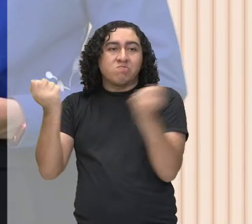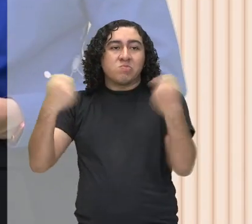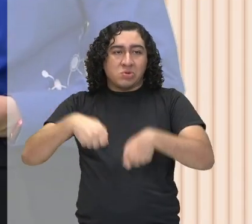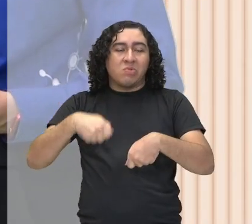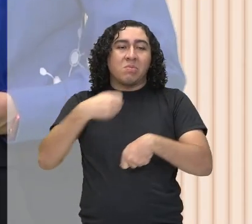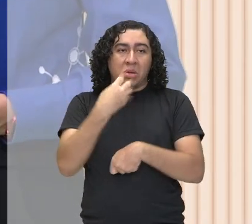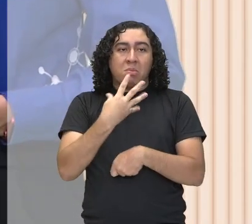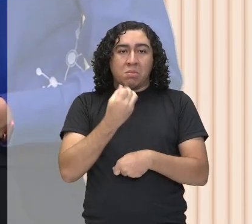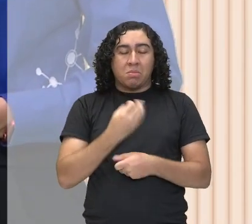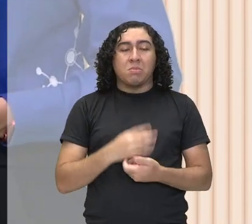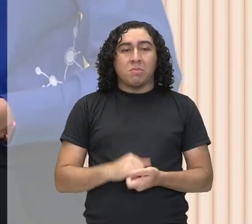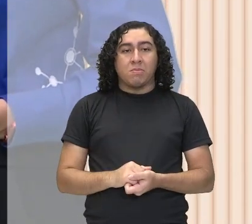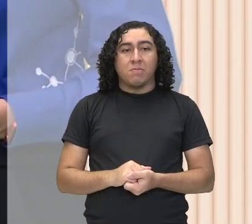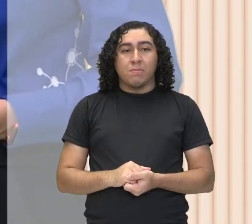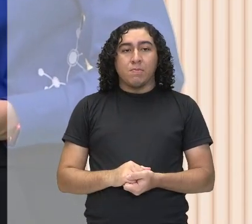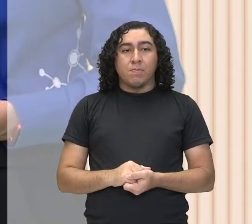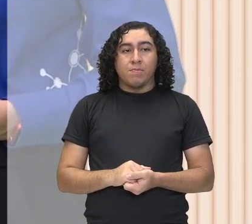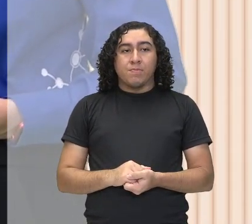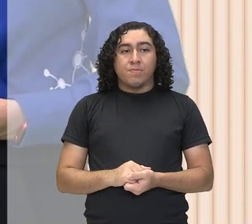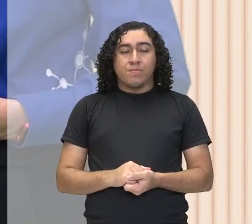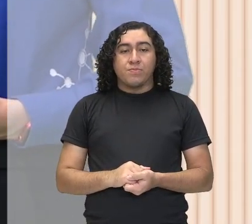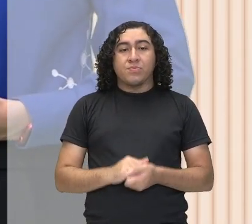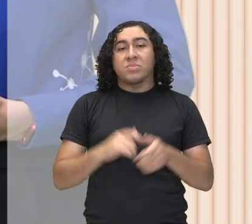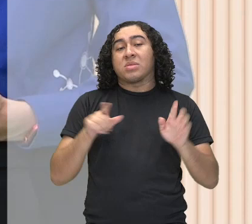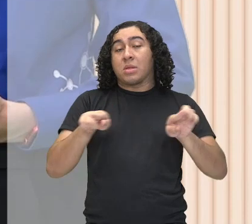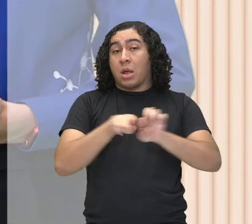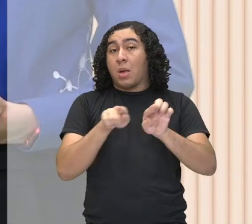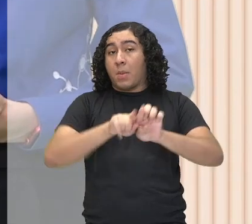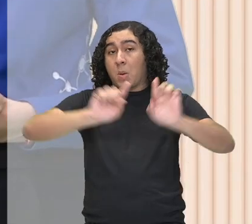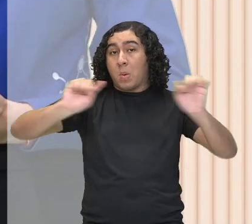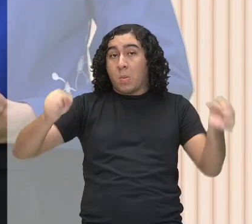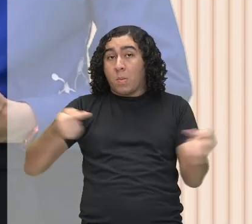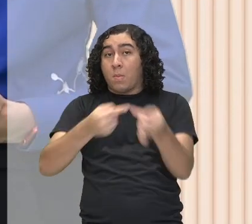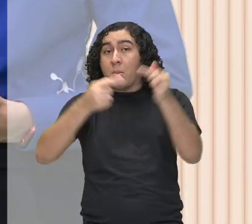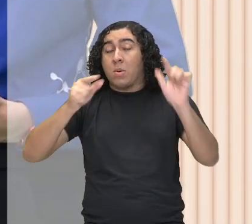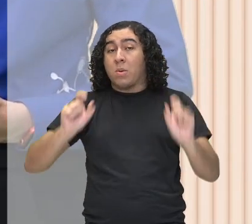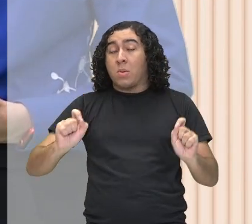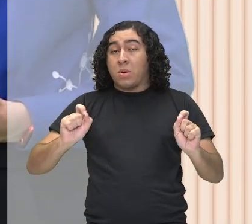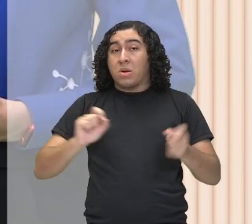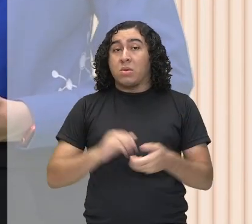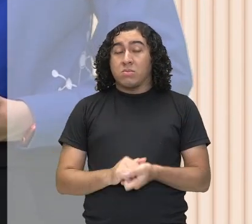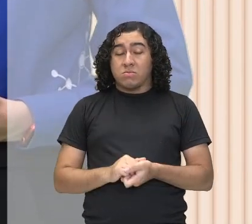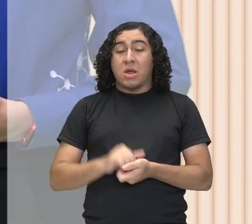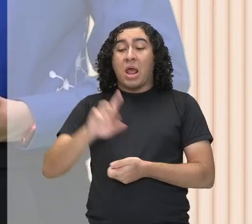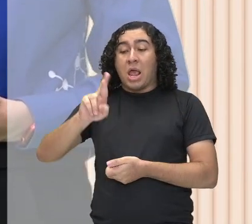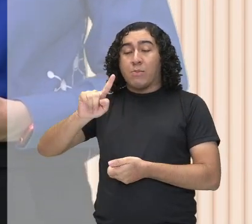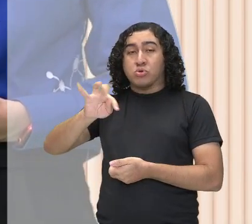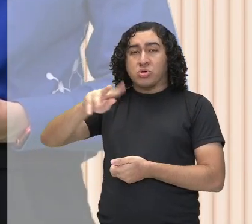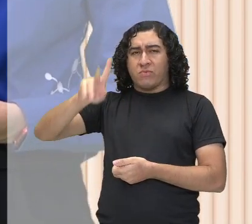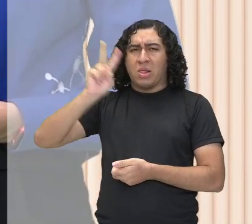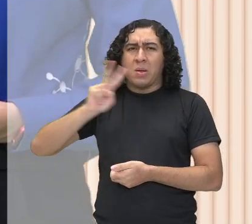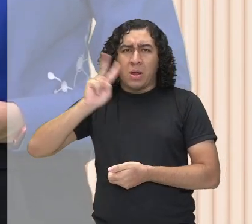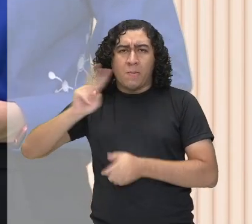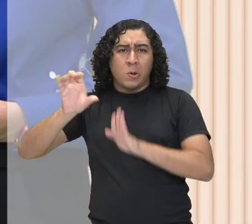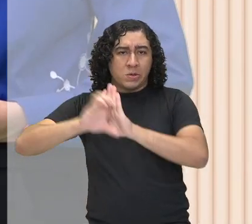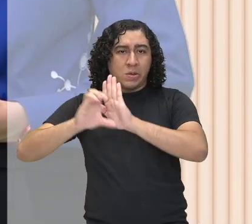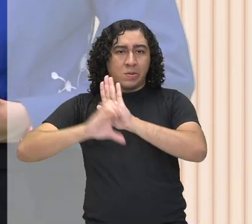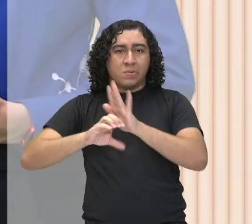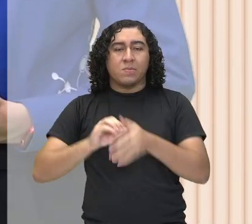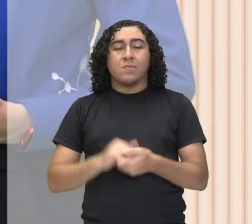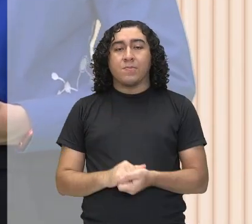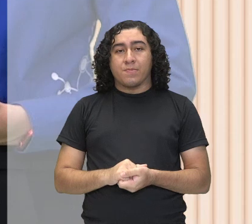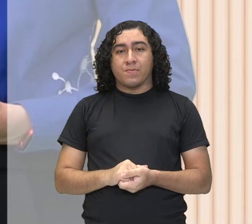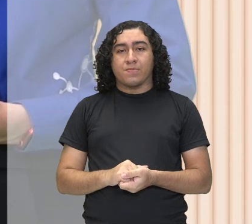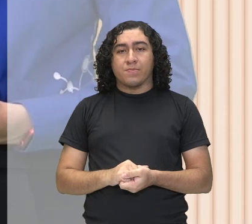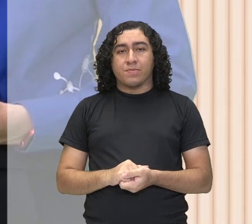mais estáveis. O que a gente classifica também como um fator repulsivo. Então, a questão ali